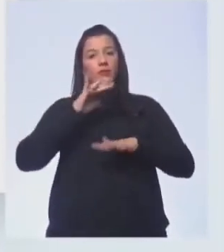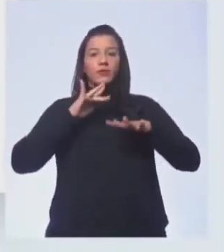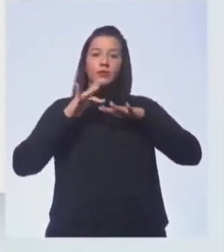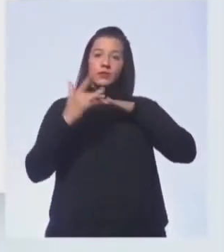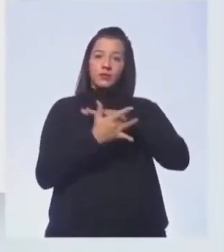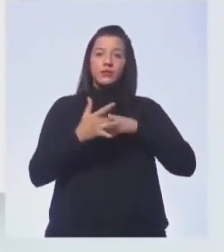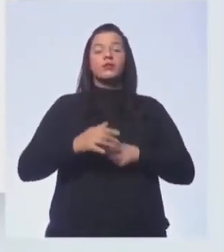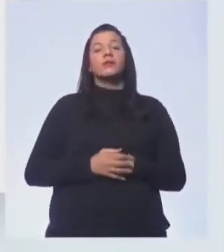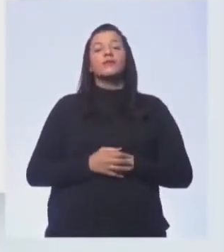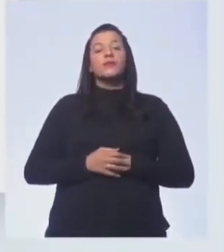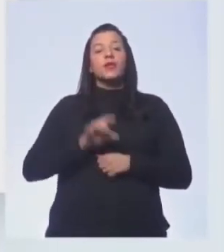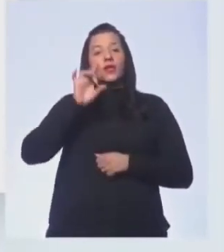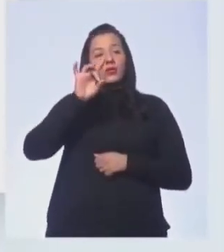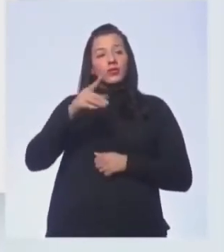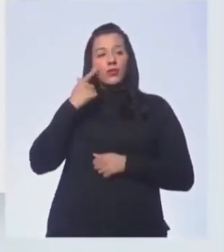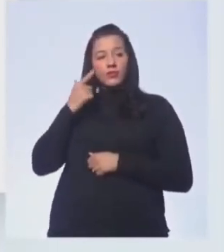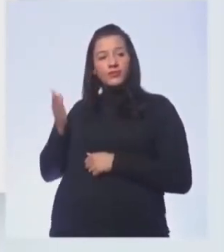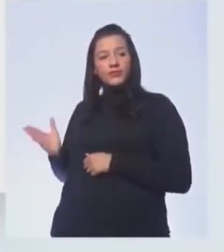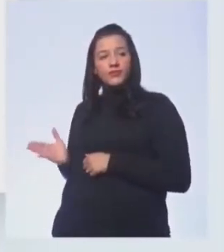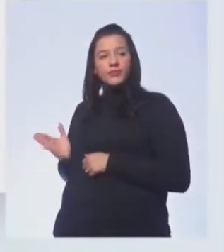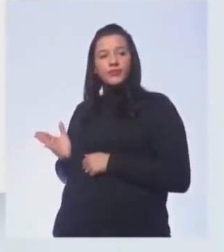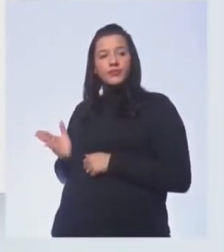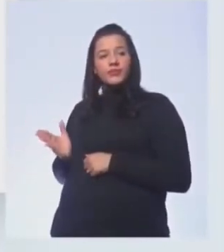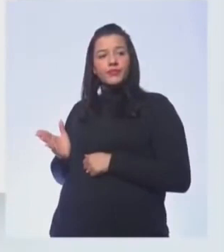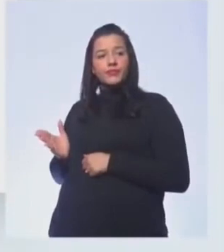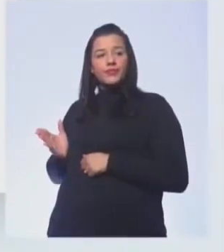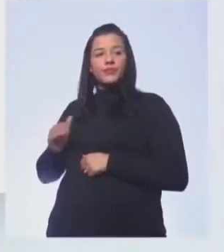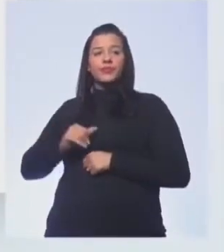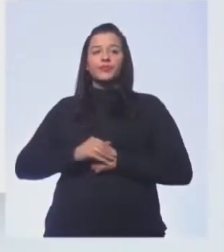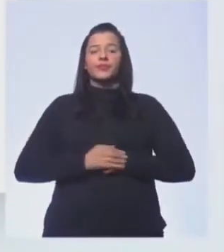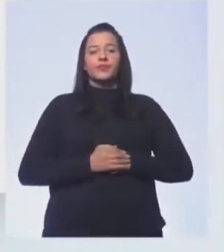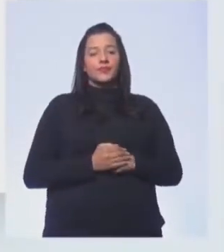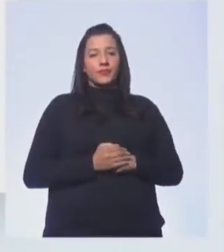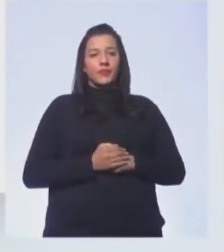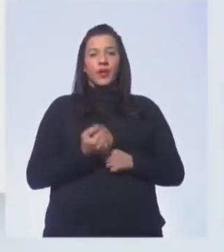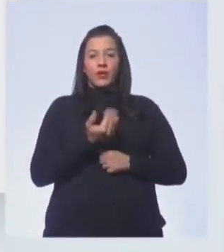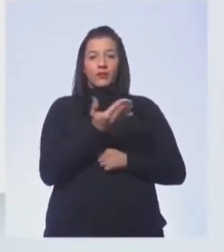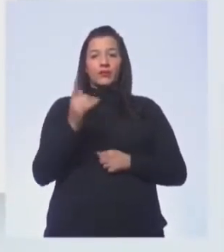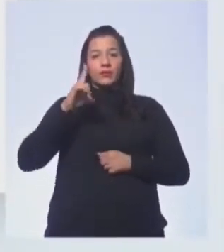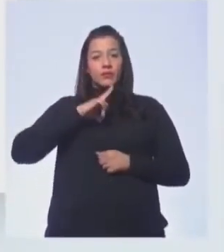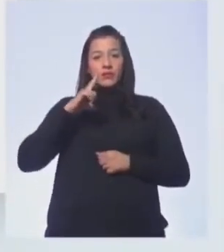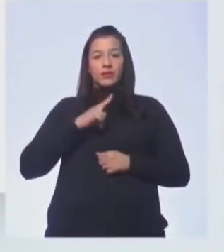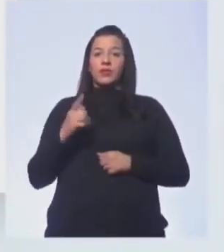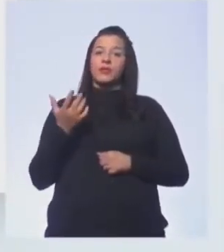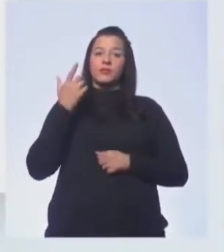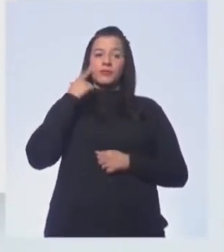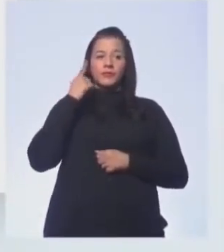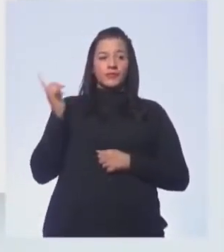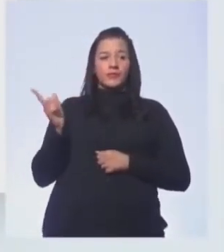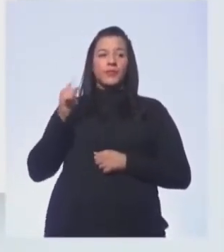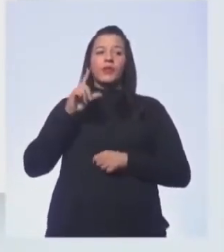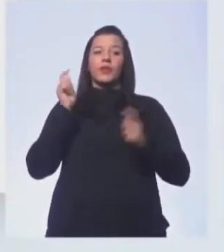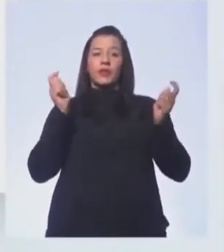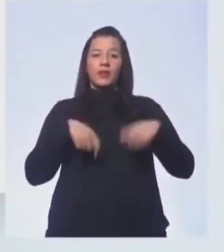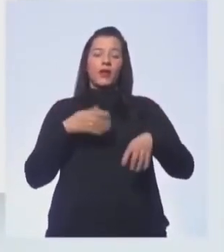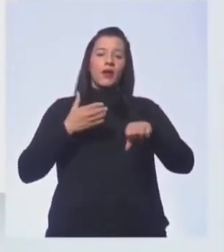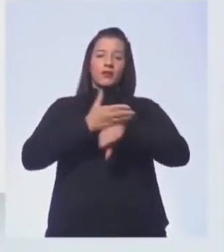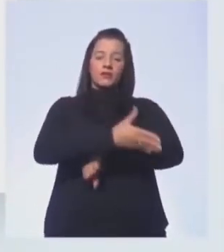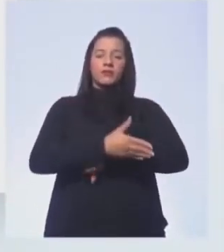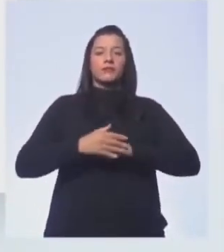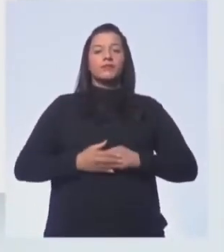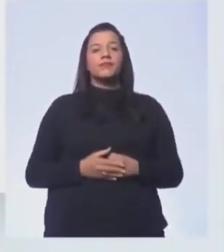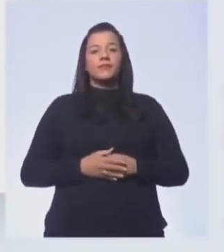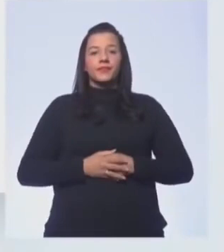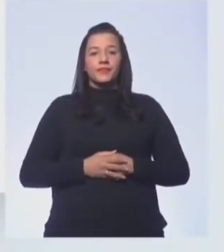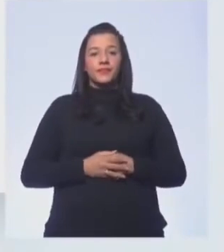sociais. É só procurar União Pró-Vacina ou UP Vacina no Facebook, Instagram, Twitter